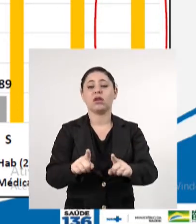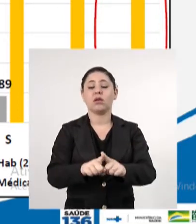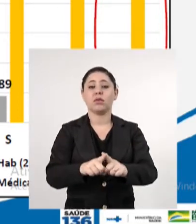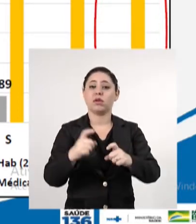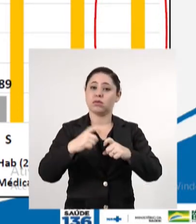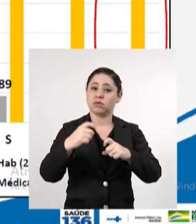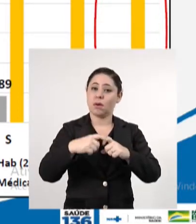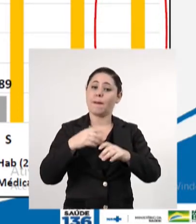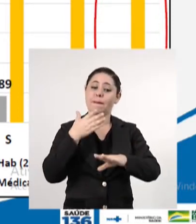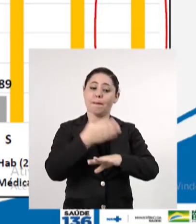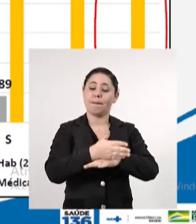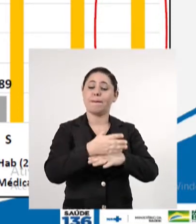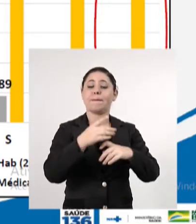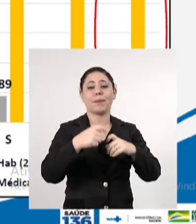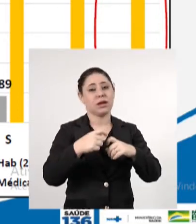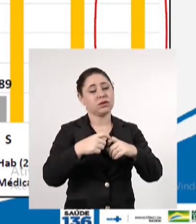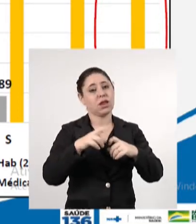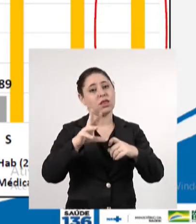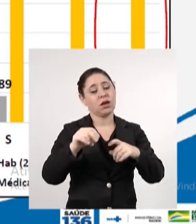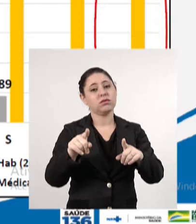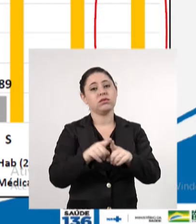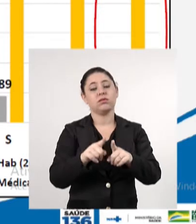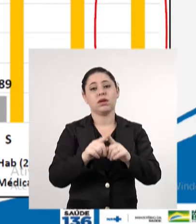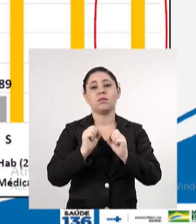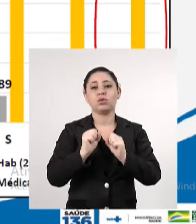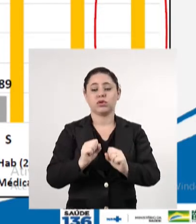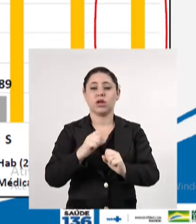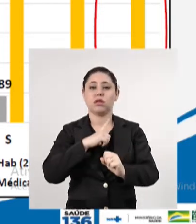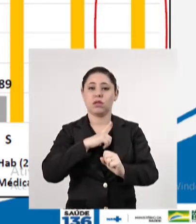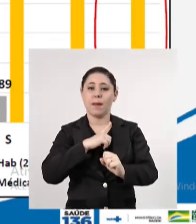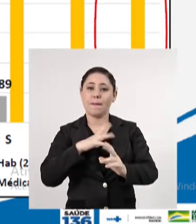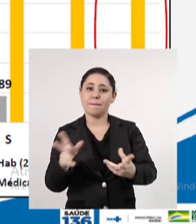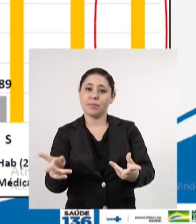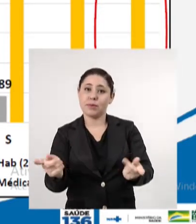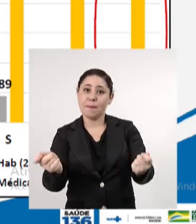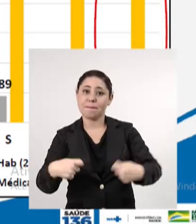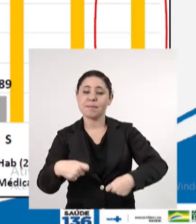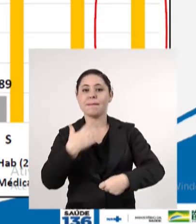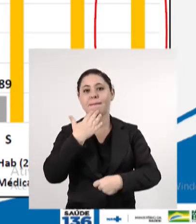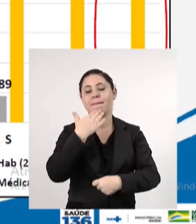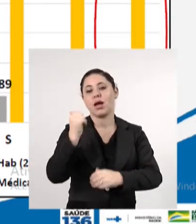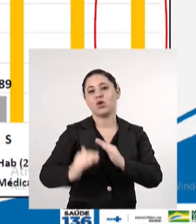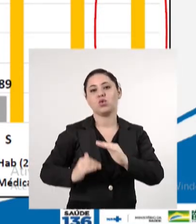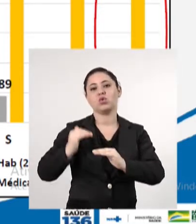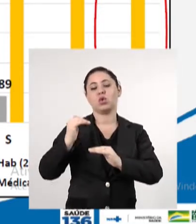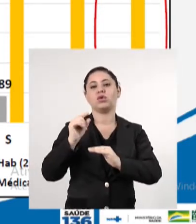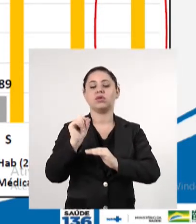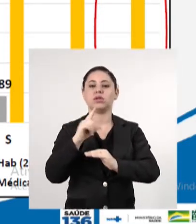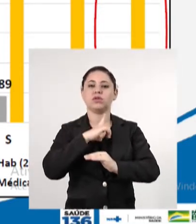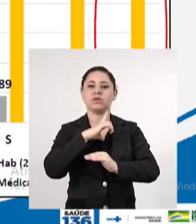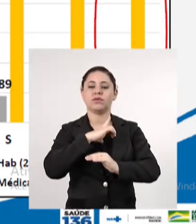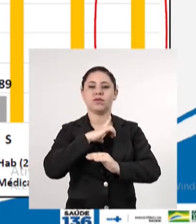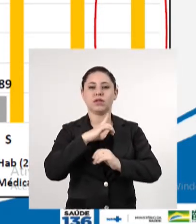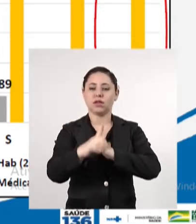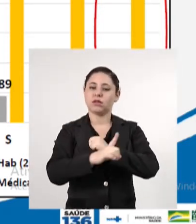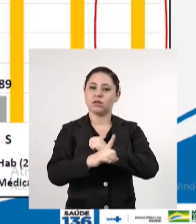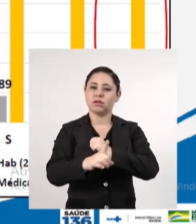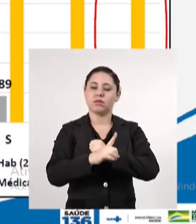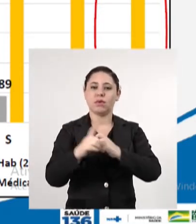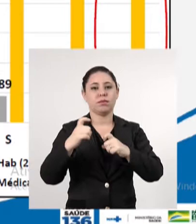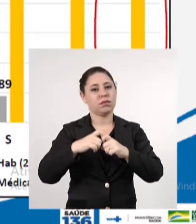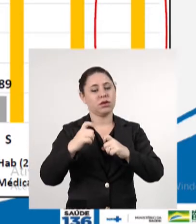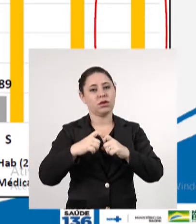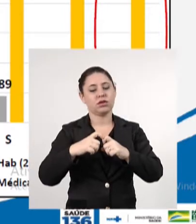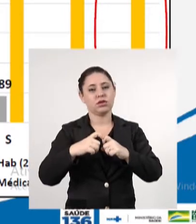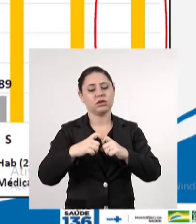e das consultas não médicas. A gente teria um potencial muito maior para se realizar consultas médicas e